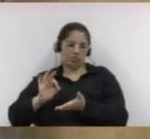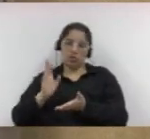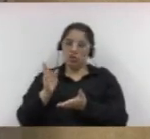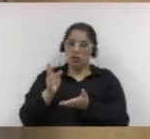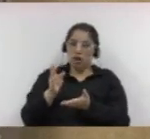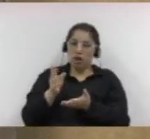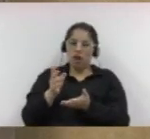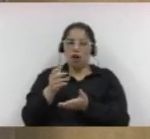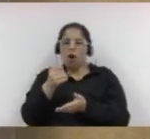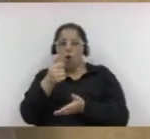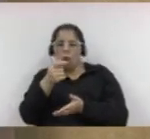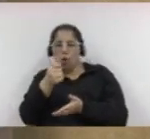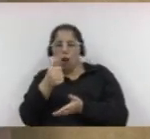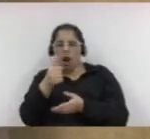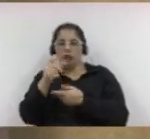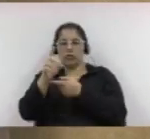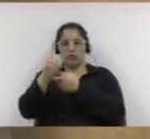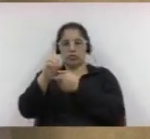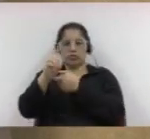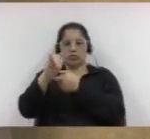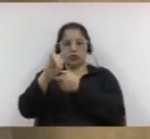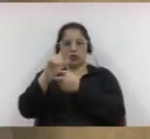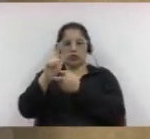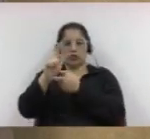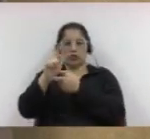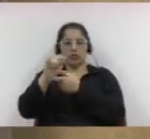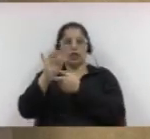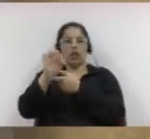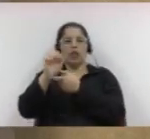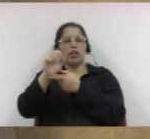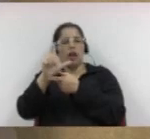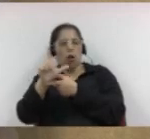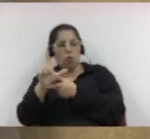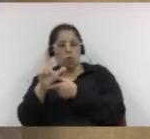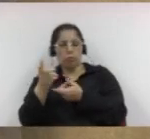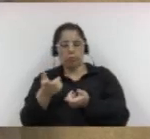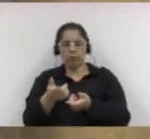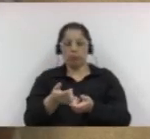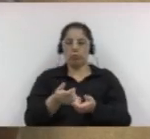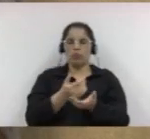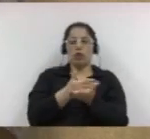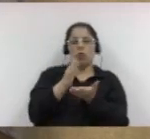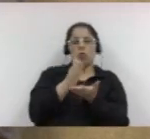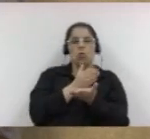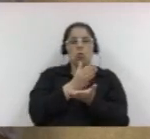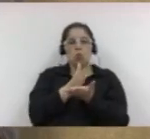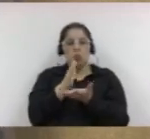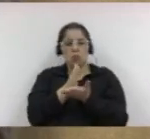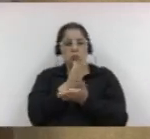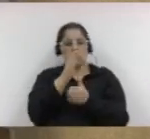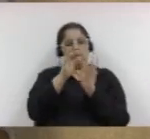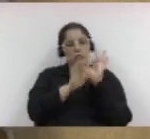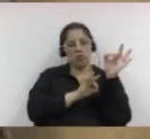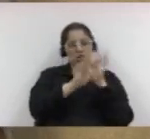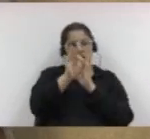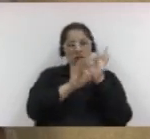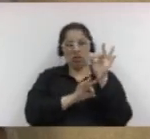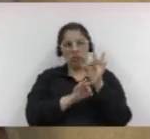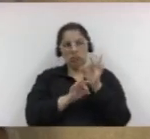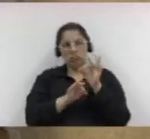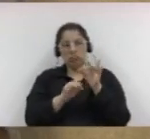já é semi-digital o processo. Alguns projetos que eu tenho protocolado na Prefeitura têm sido aprovados em cerca de um